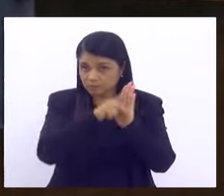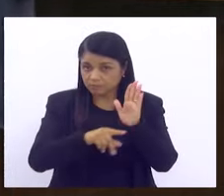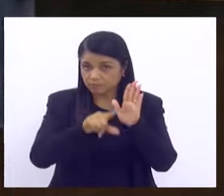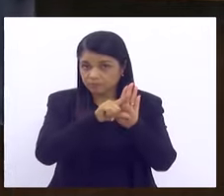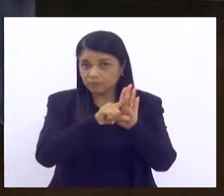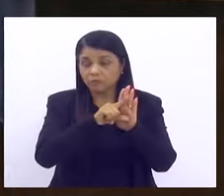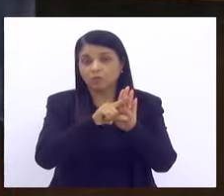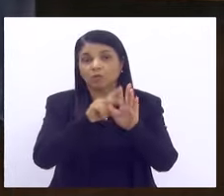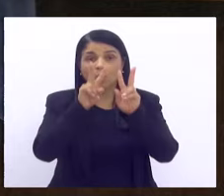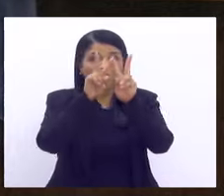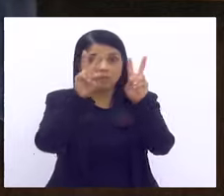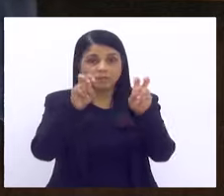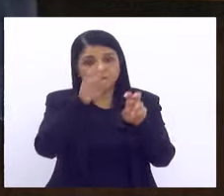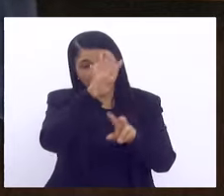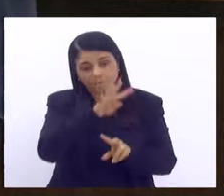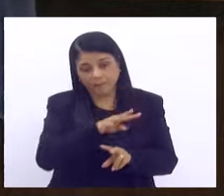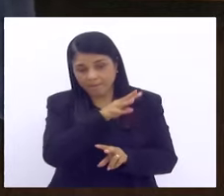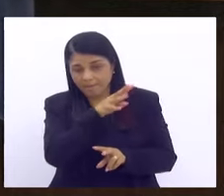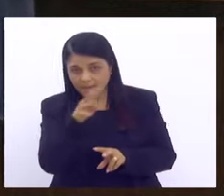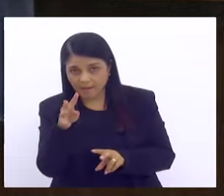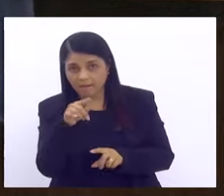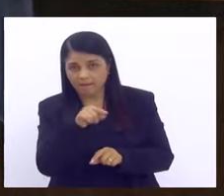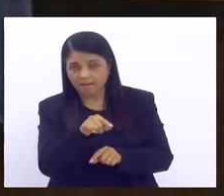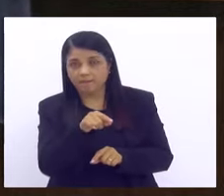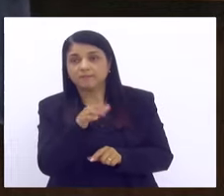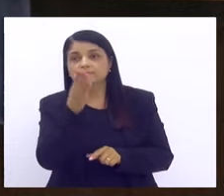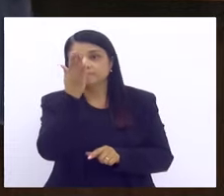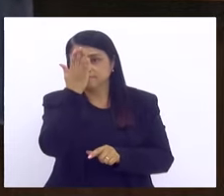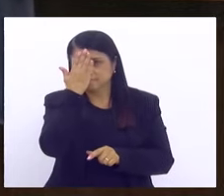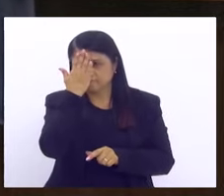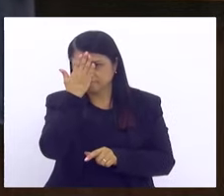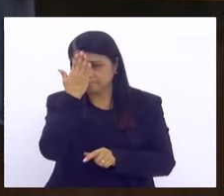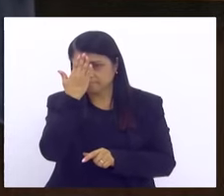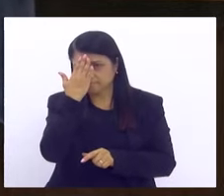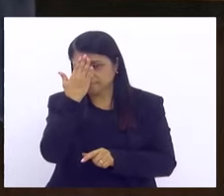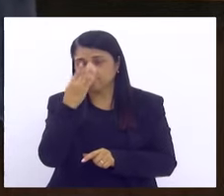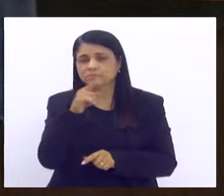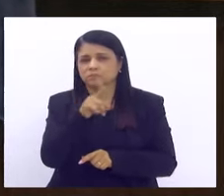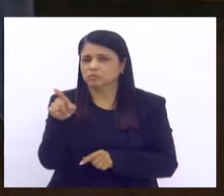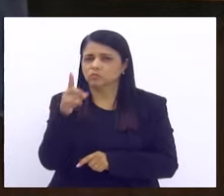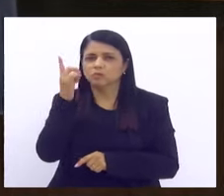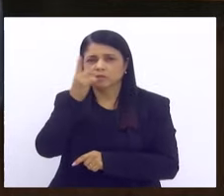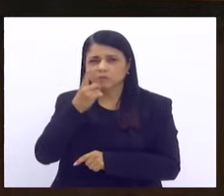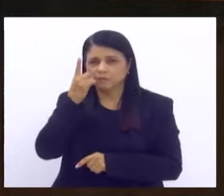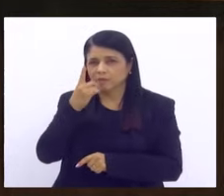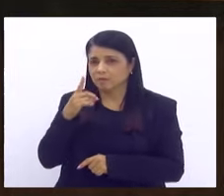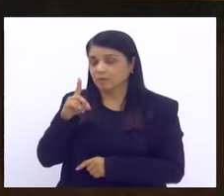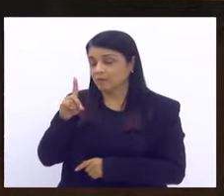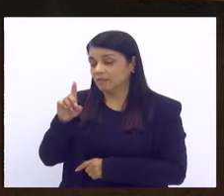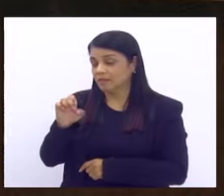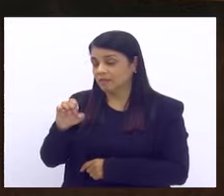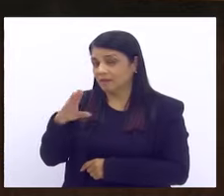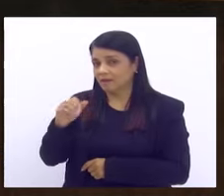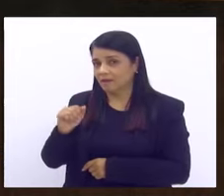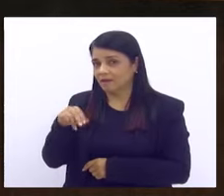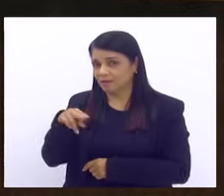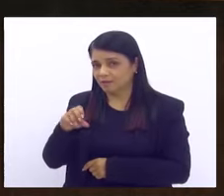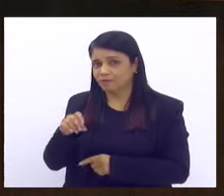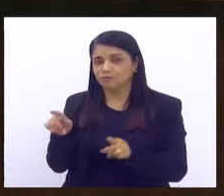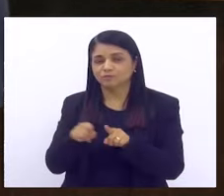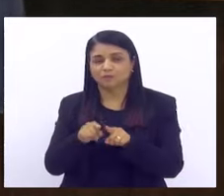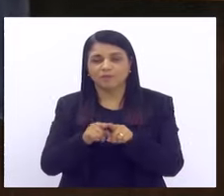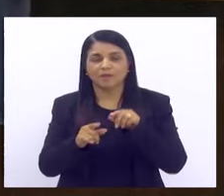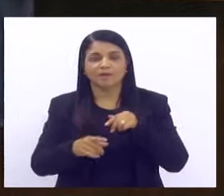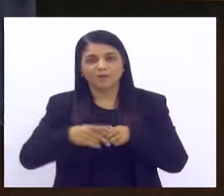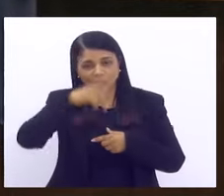de calendário, né, dentro do calendário. Sabemos, e nossos deputados decano aqui, Luiz Paulo, Átila, Luiz Paulo,